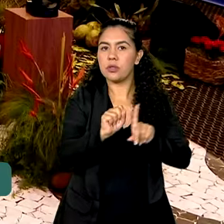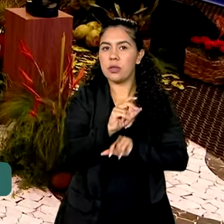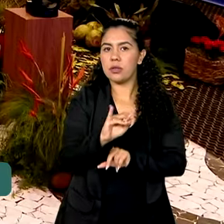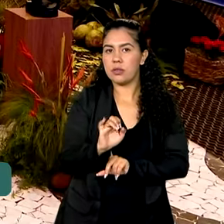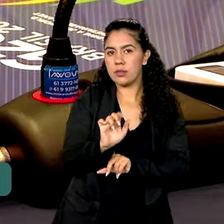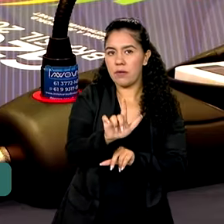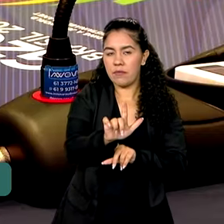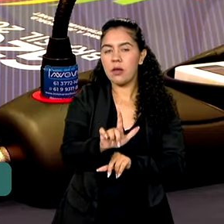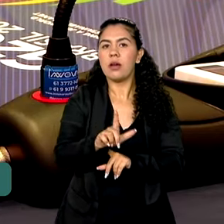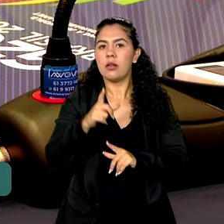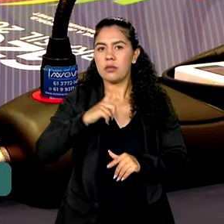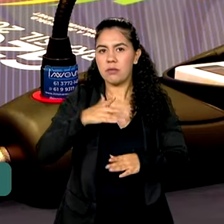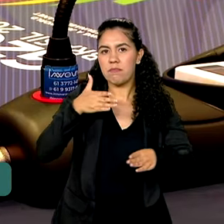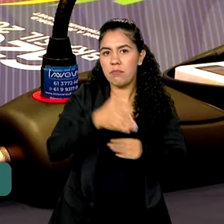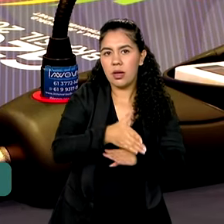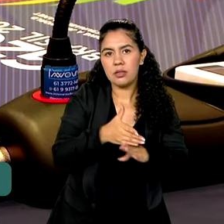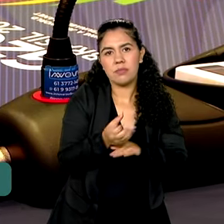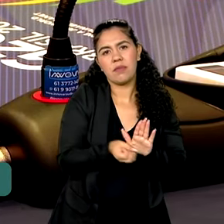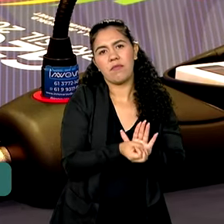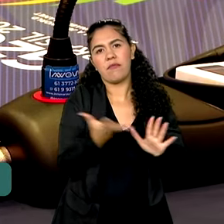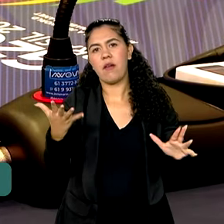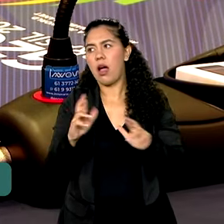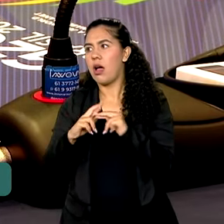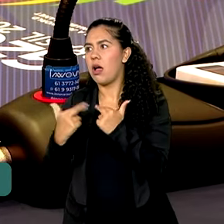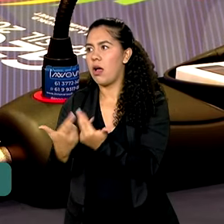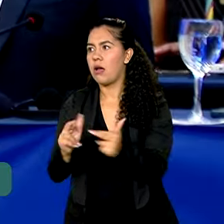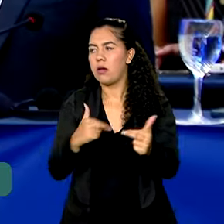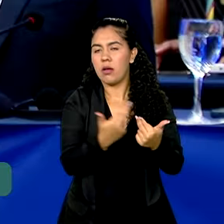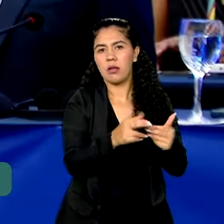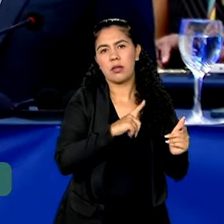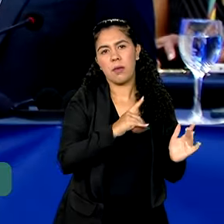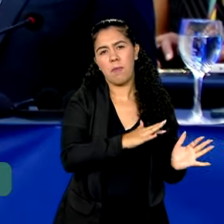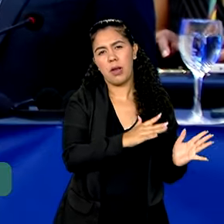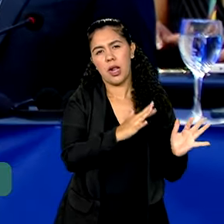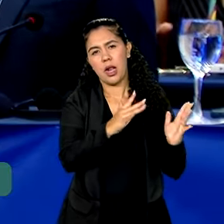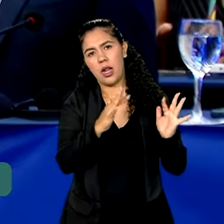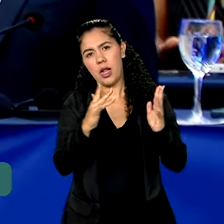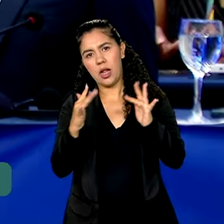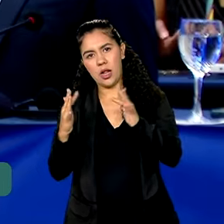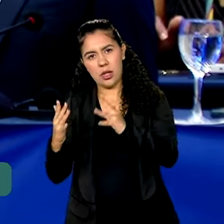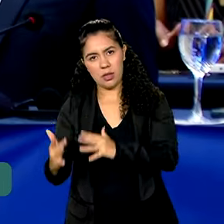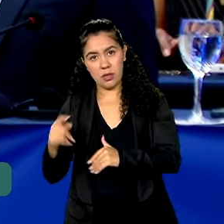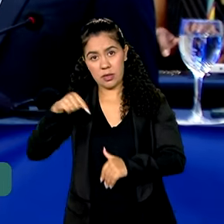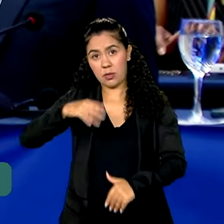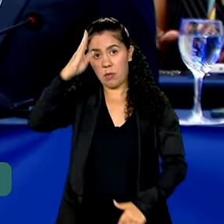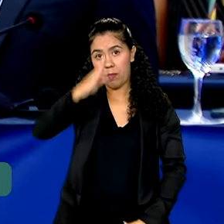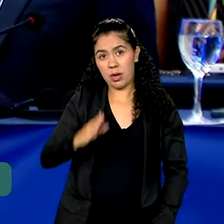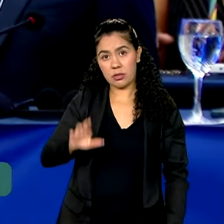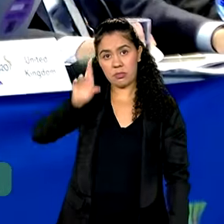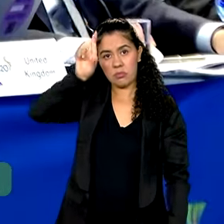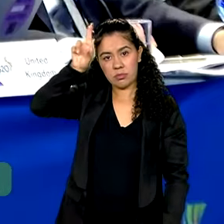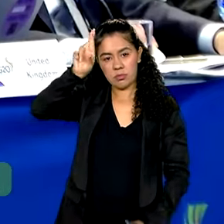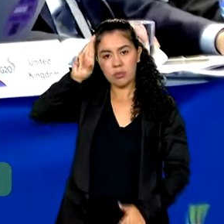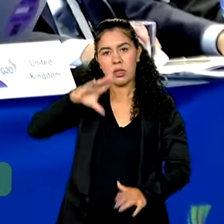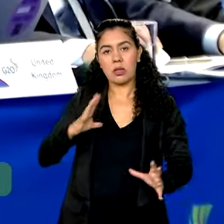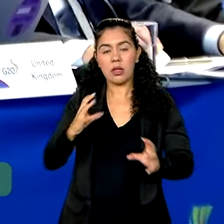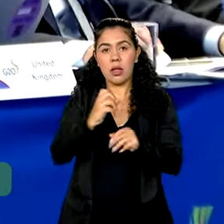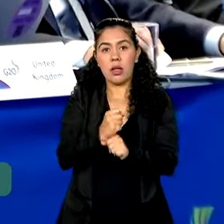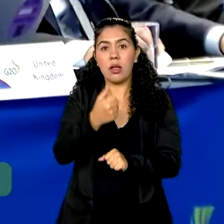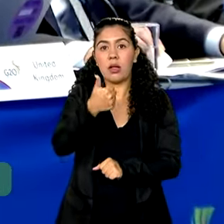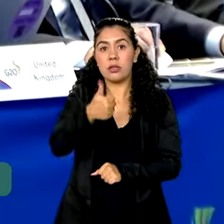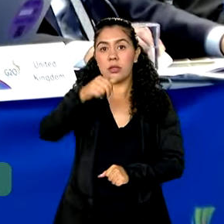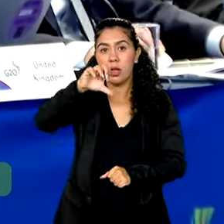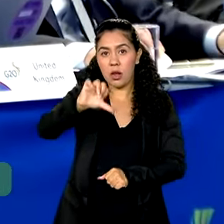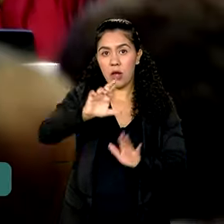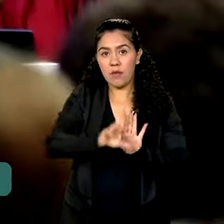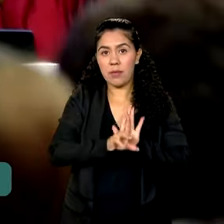parte de uma série de reuniões que estão ocorrendo ao longo do ano sob a presidência brasileira do G20, formado pelas 19 maiores economias